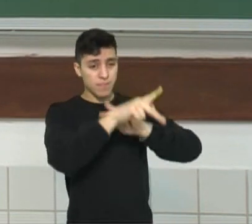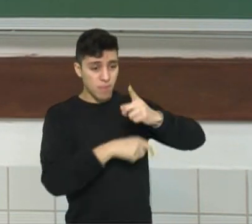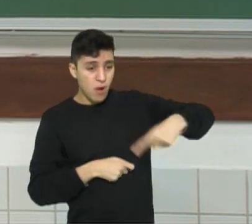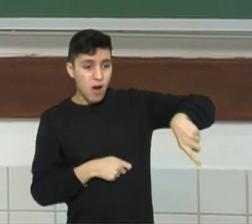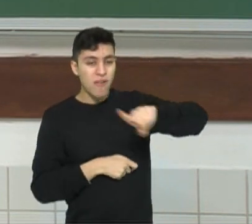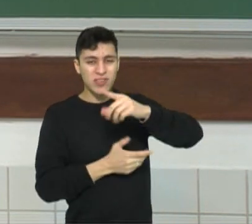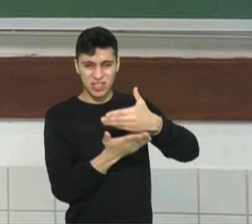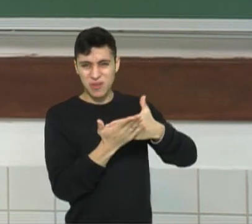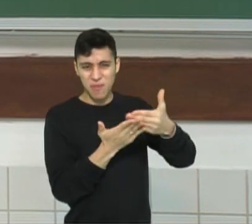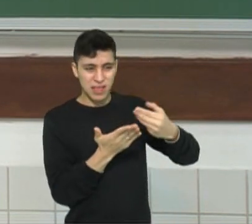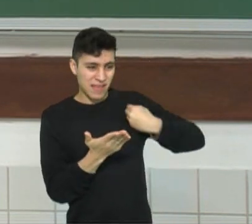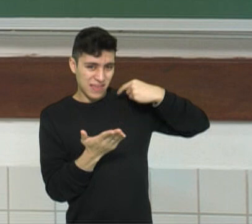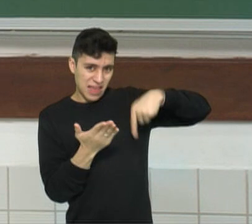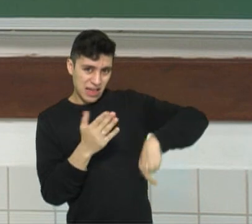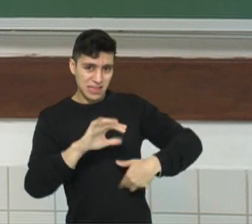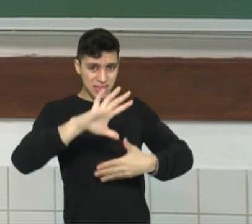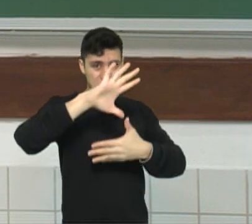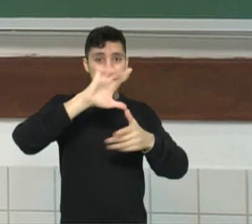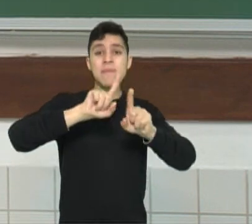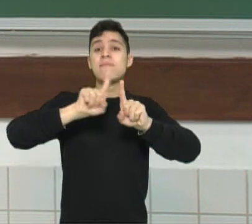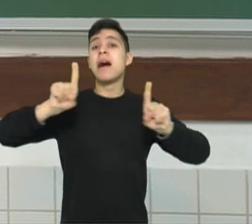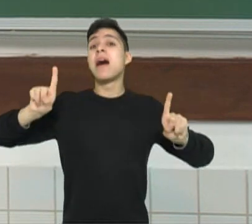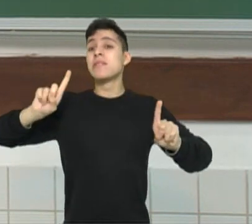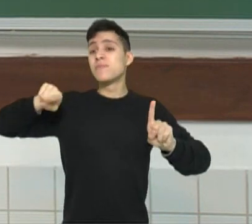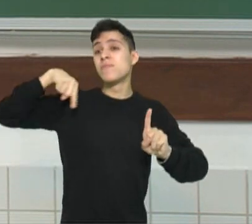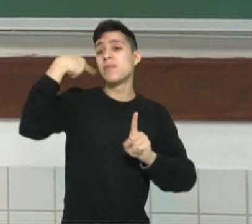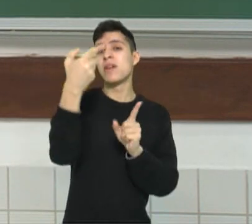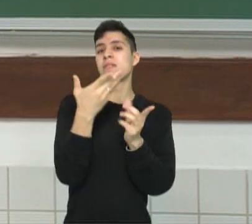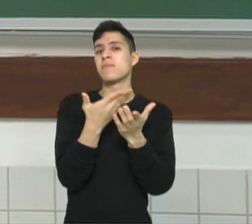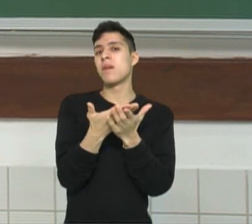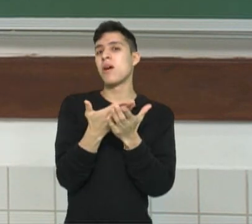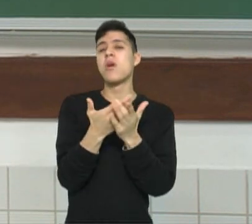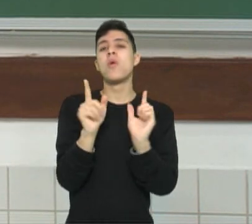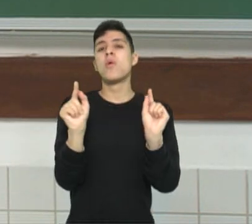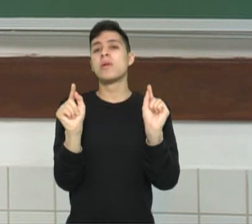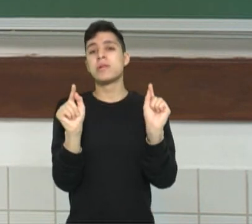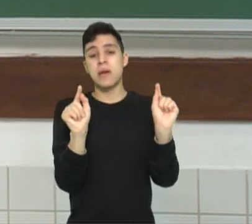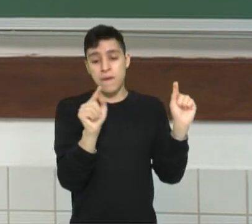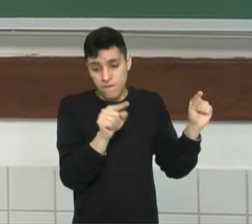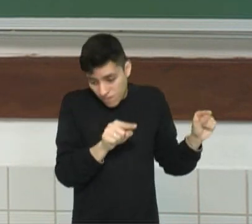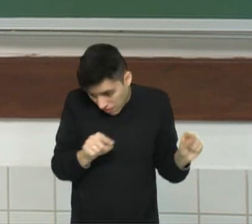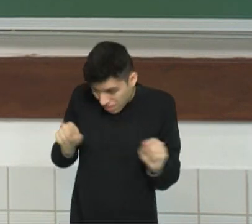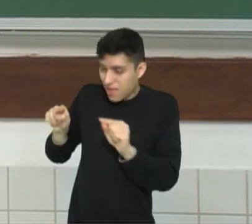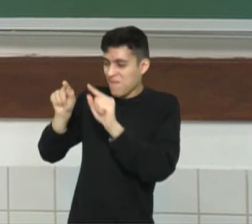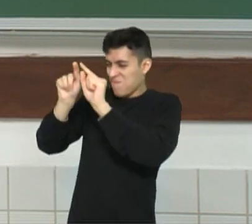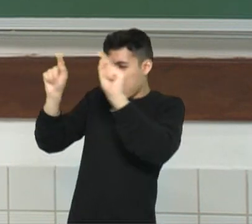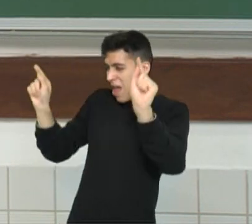originários da América, mas na nossa próxima aula nós vamos vir aqui para o nosso país